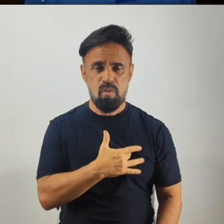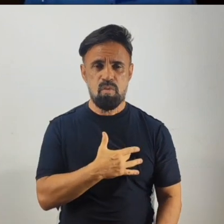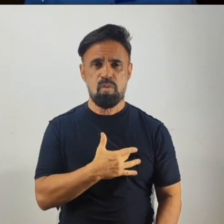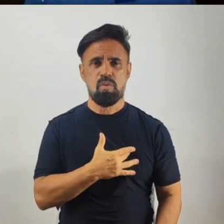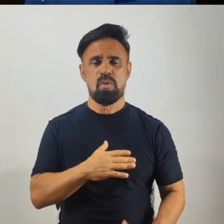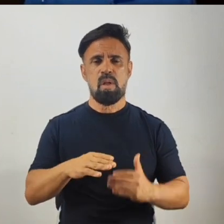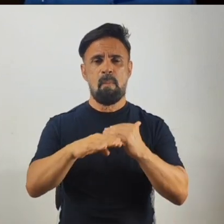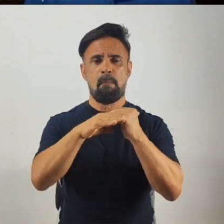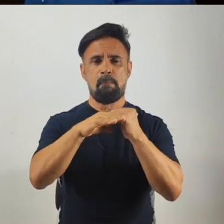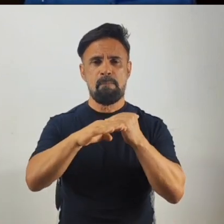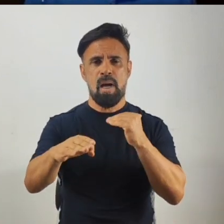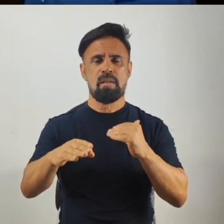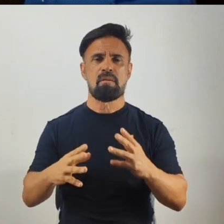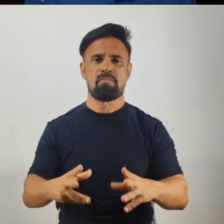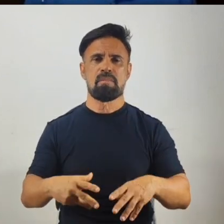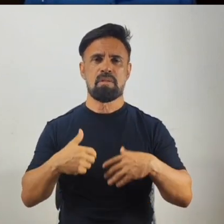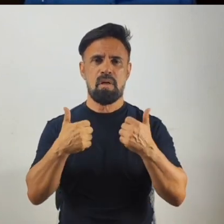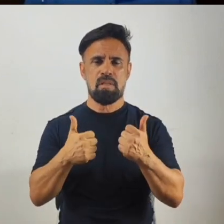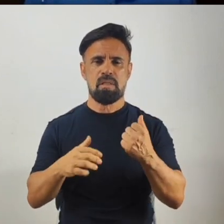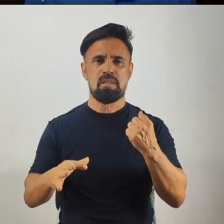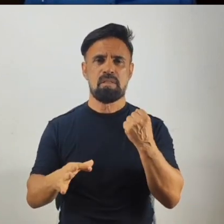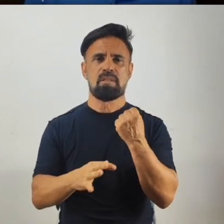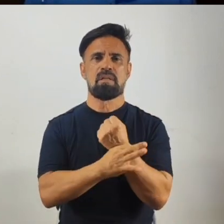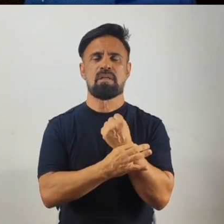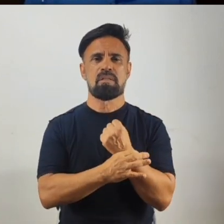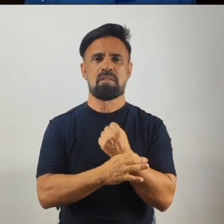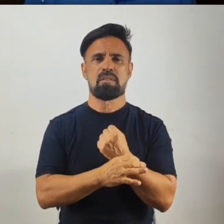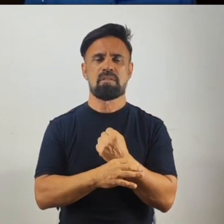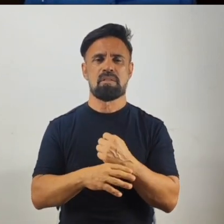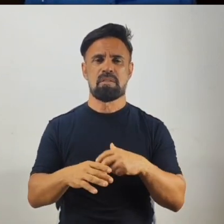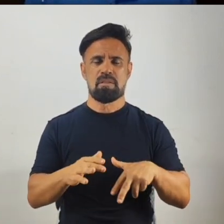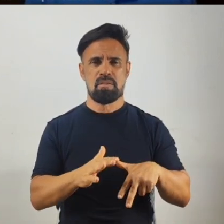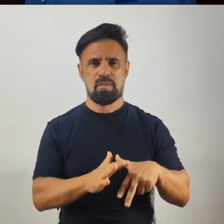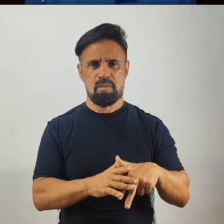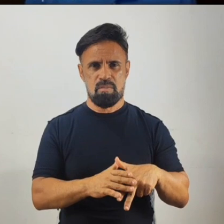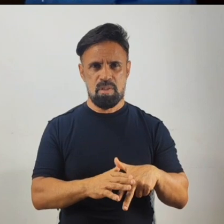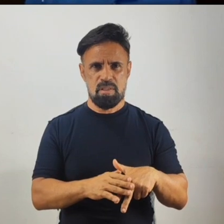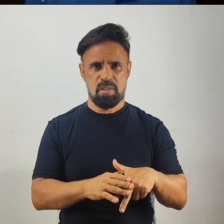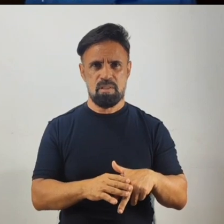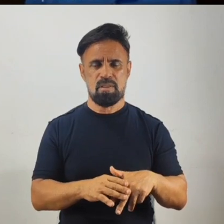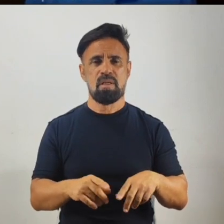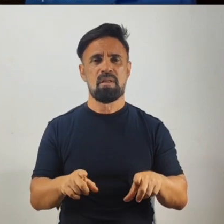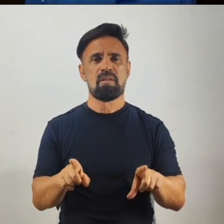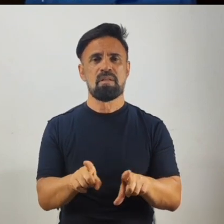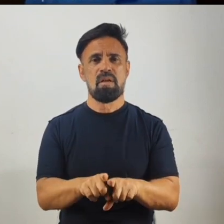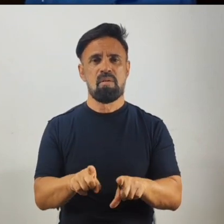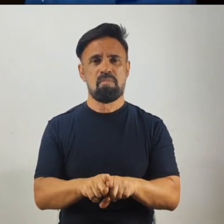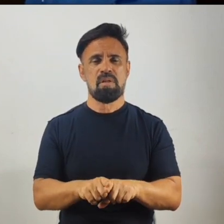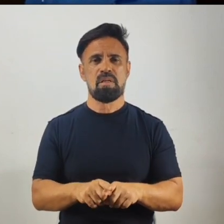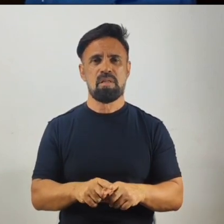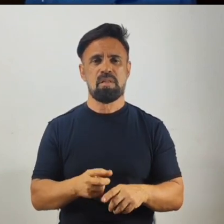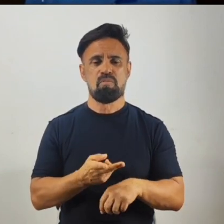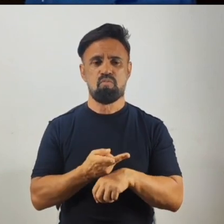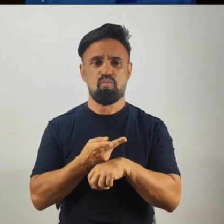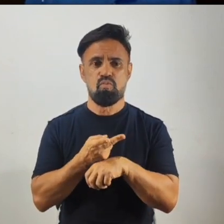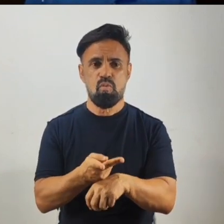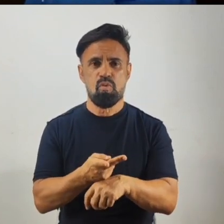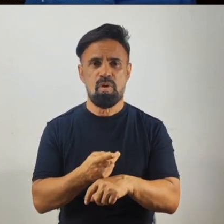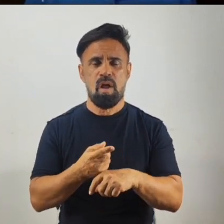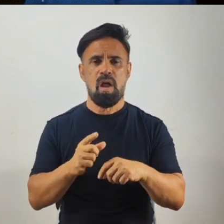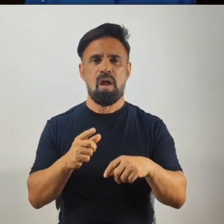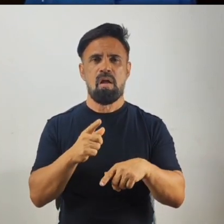de saúde adotem padrões de qualidade que garantam a satisfação dos pacientes. Além